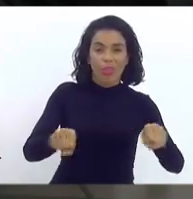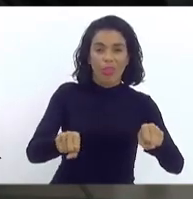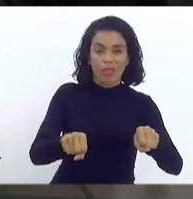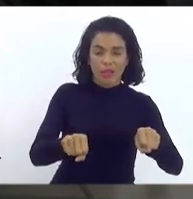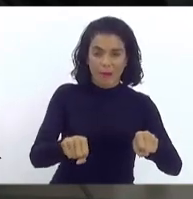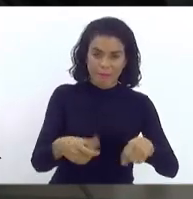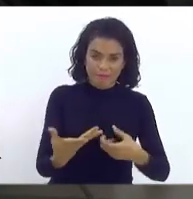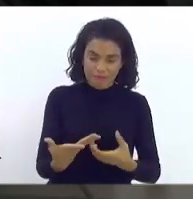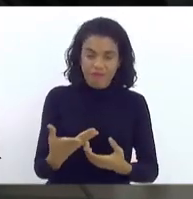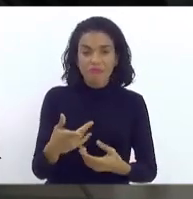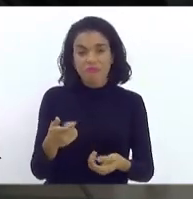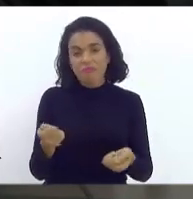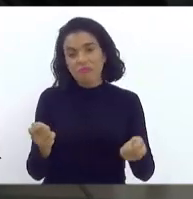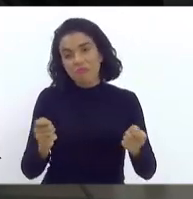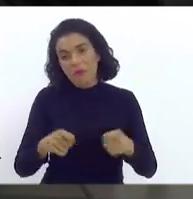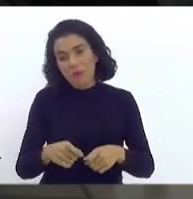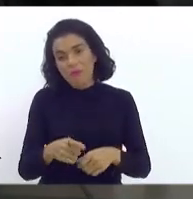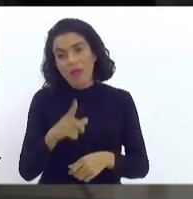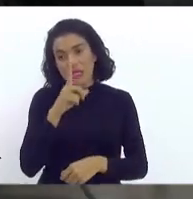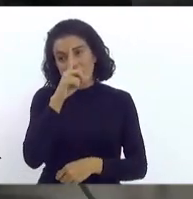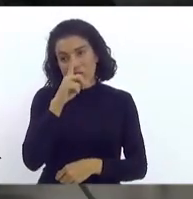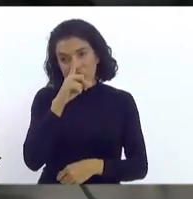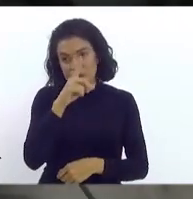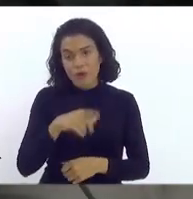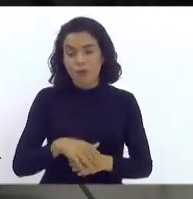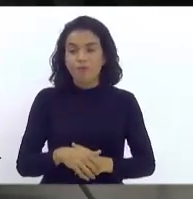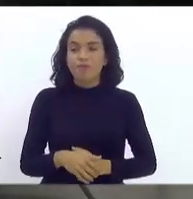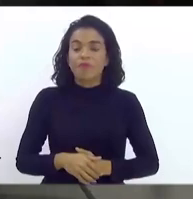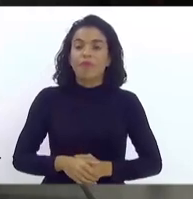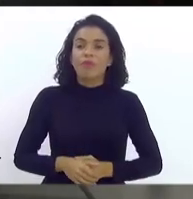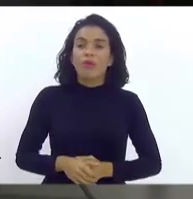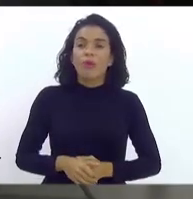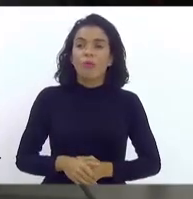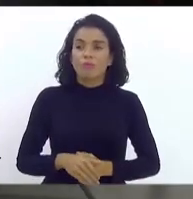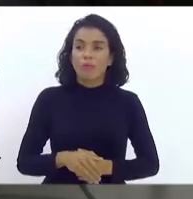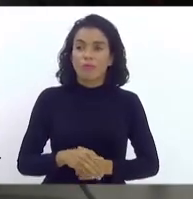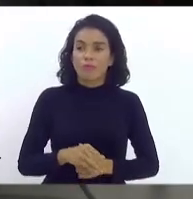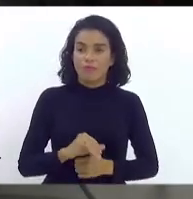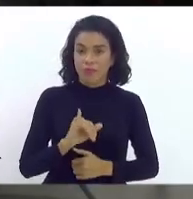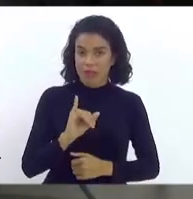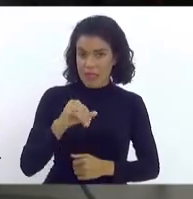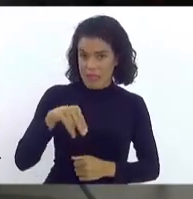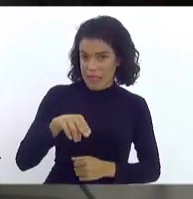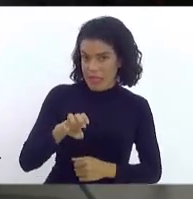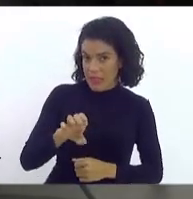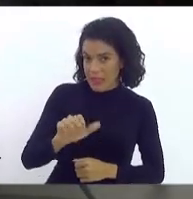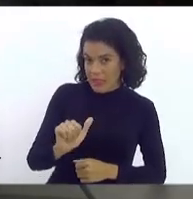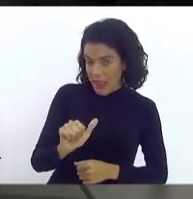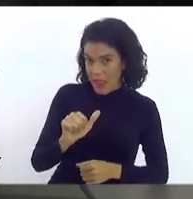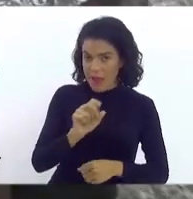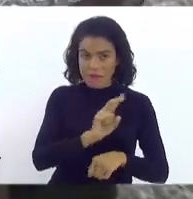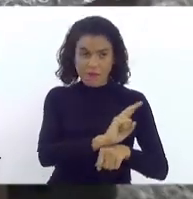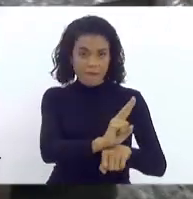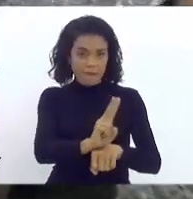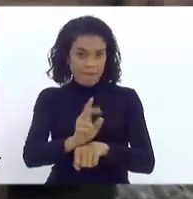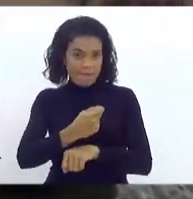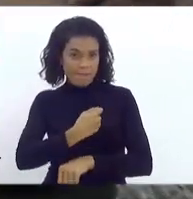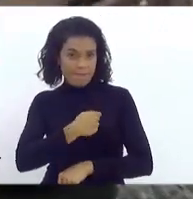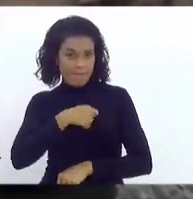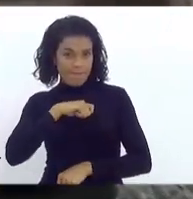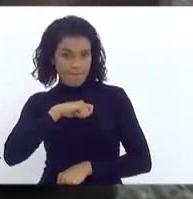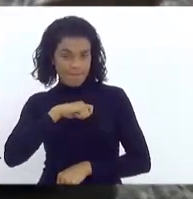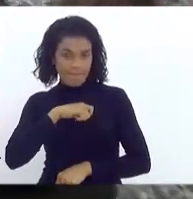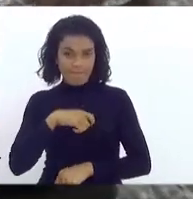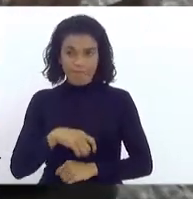ou uma situação de risco. Né? Mas eu pergunto, o INEA fiscaliza isso? O INEA, enfim, já multou a ANATA?